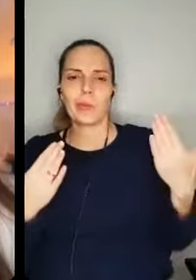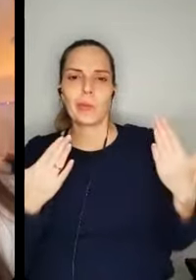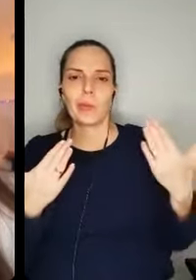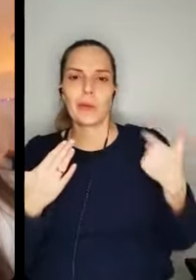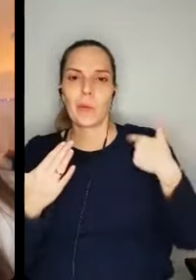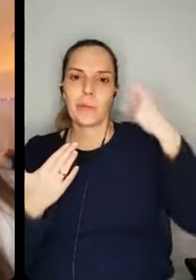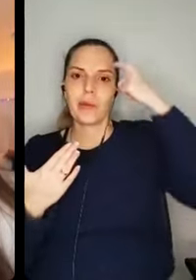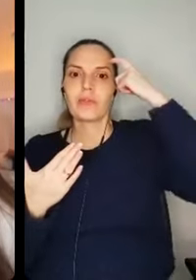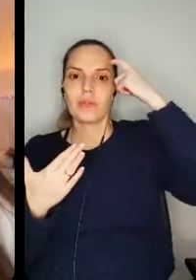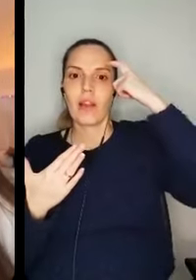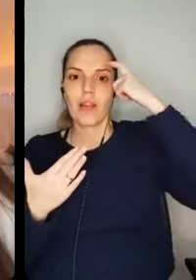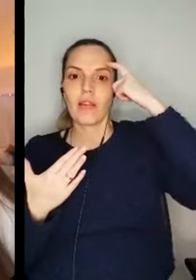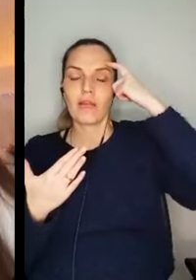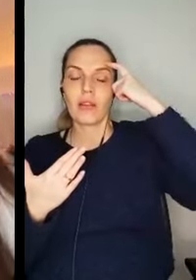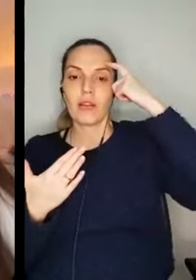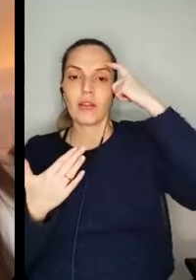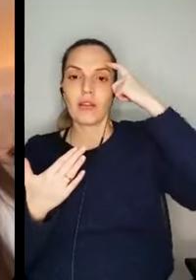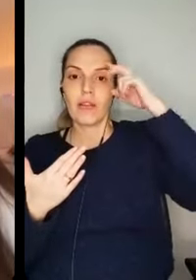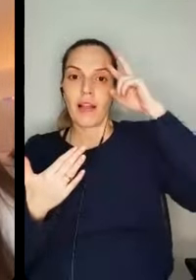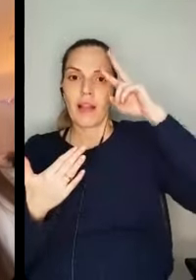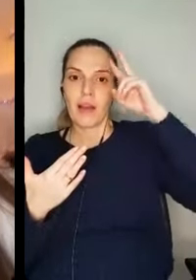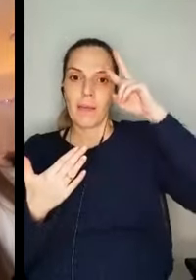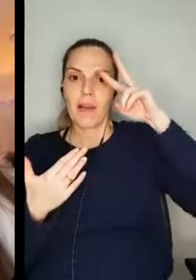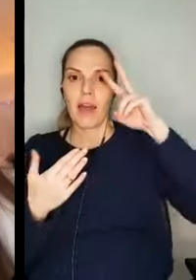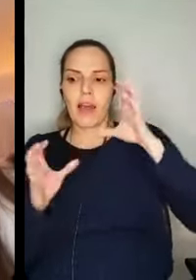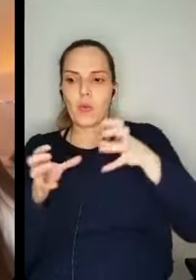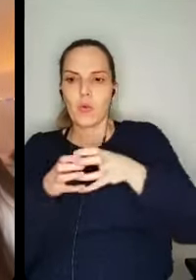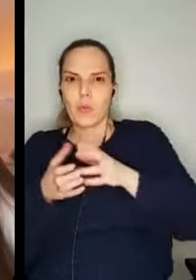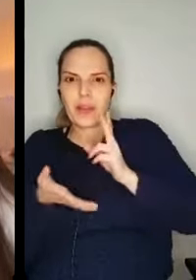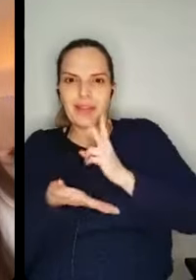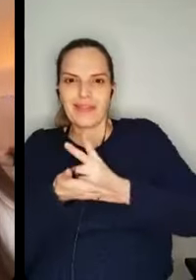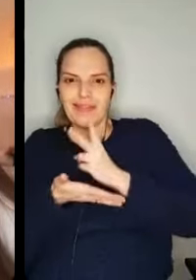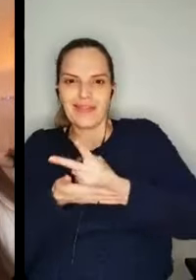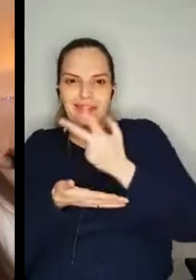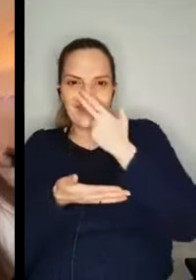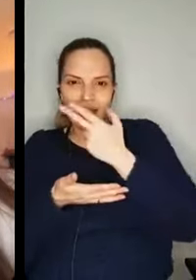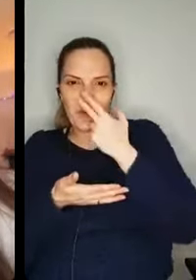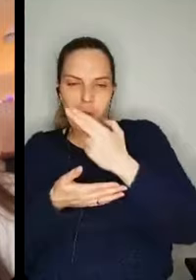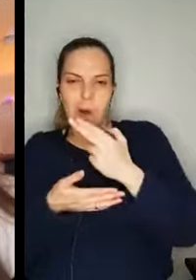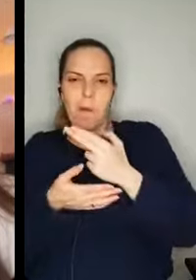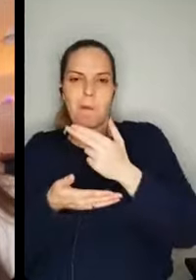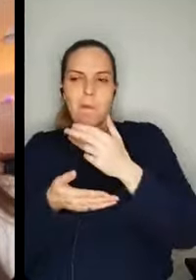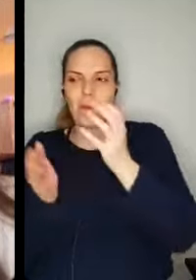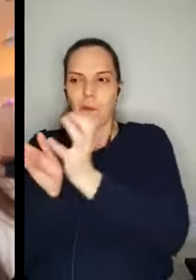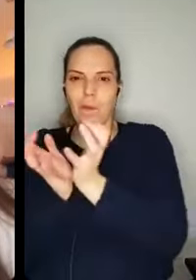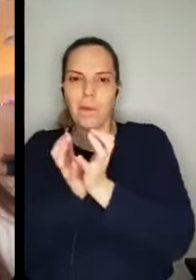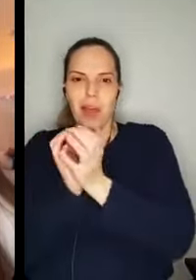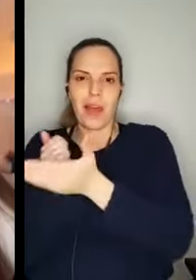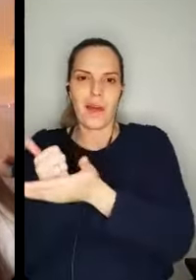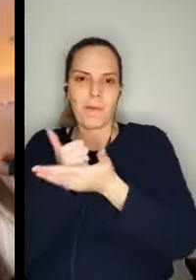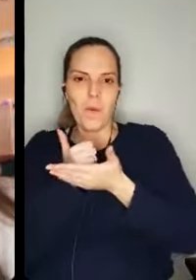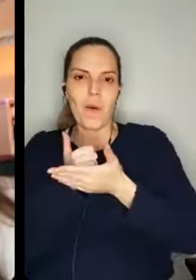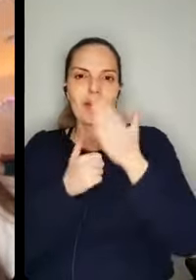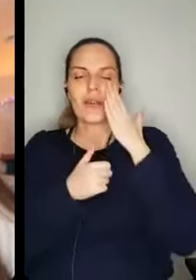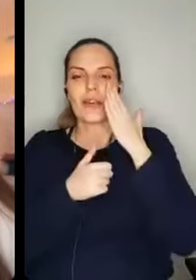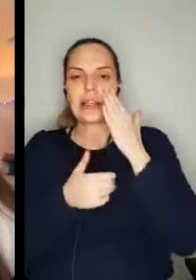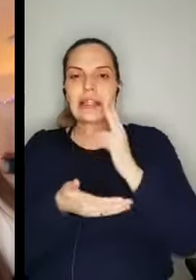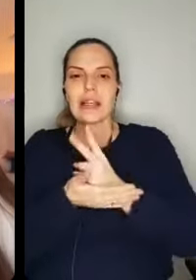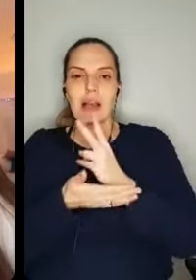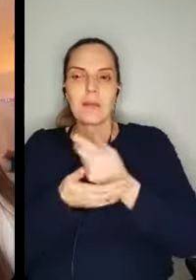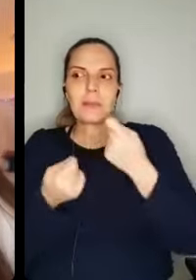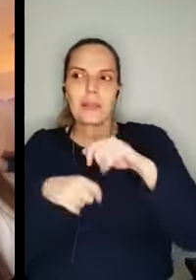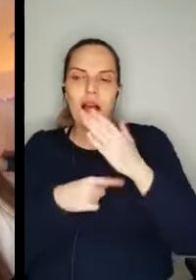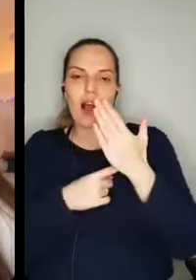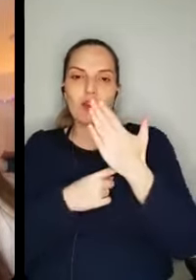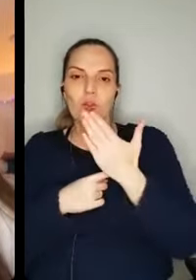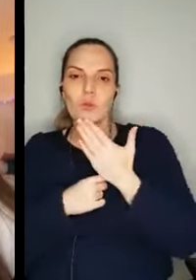de ter a mesma turma, ter o apoio dos colegas, enfim. Tu sabe que sempre que tu precisar de alguma coisa, alguma ajuda, enfim, de qualquer